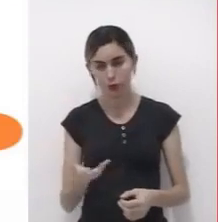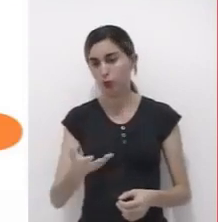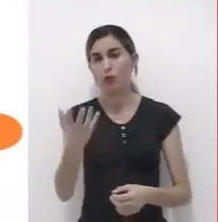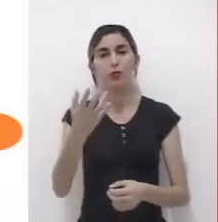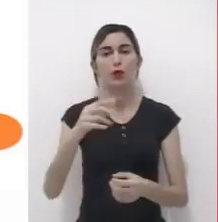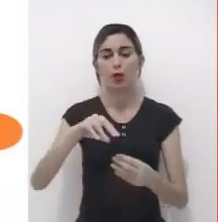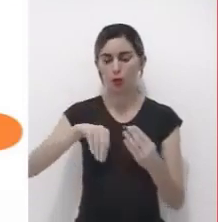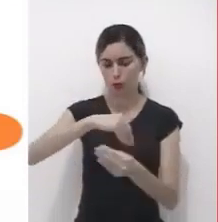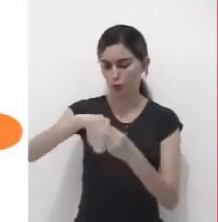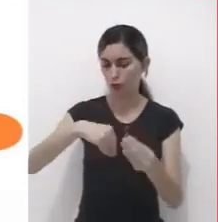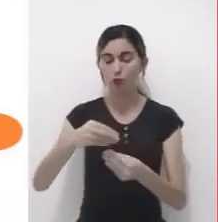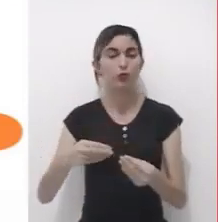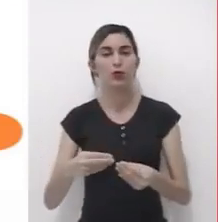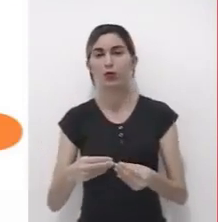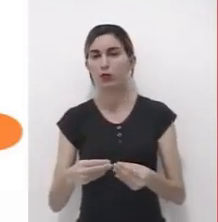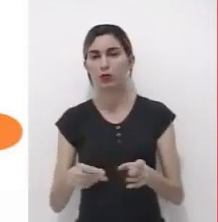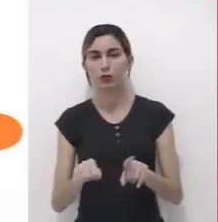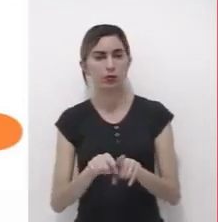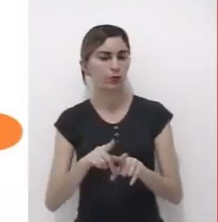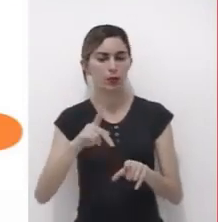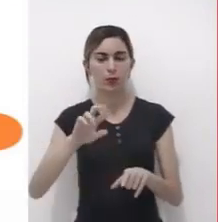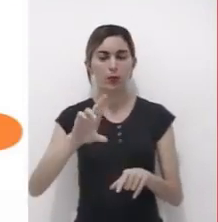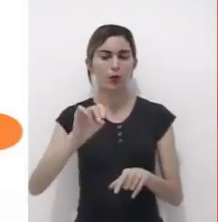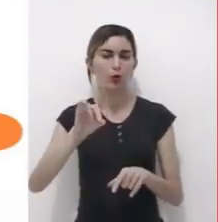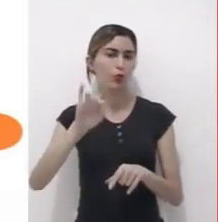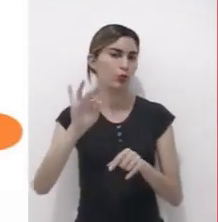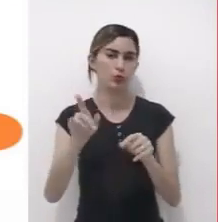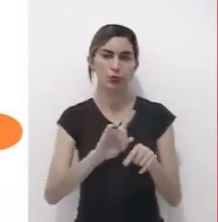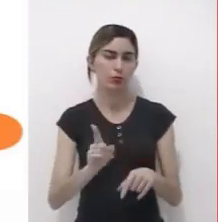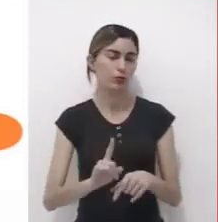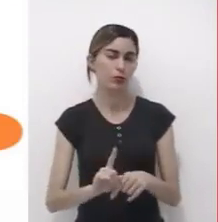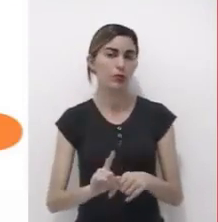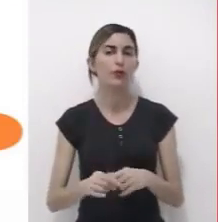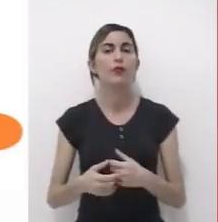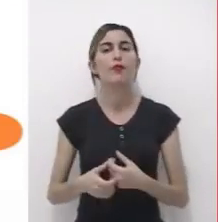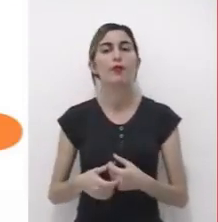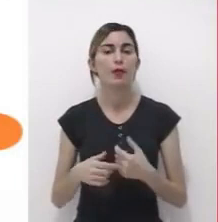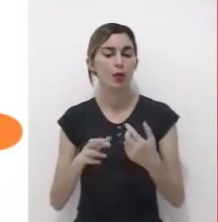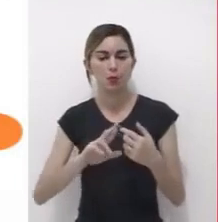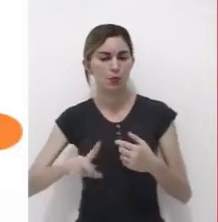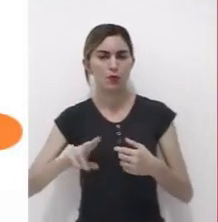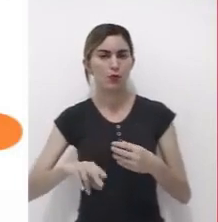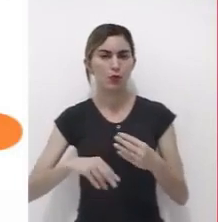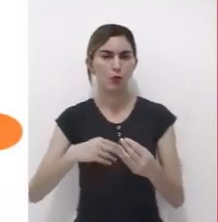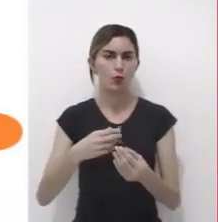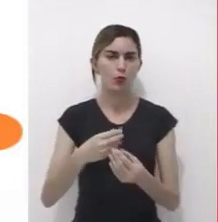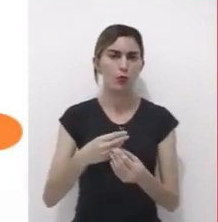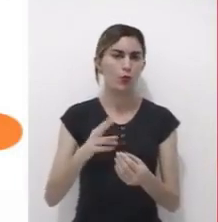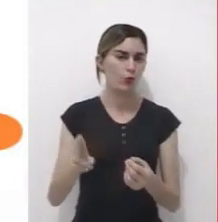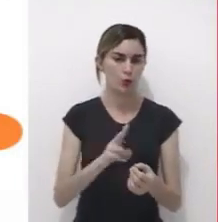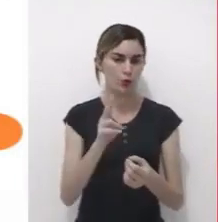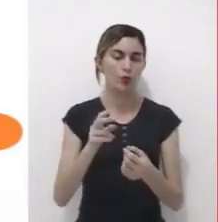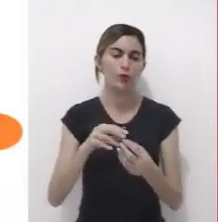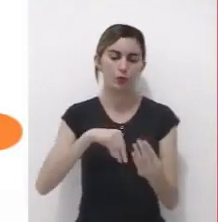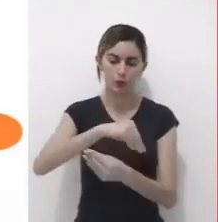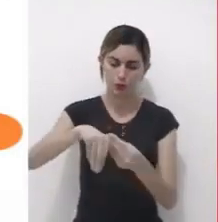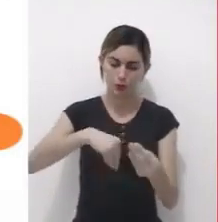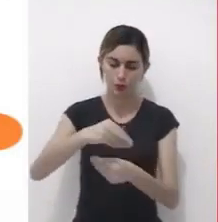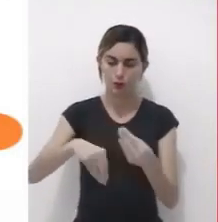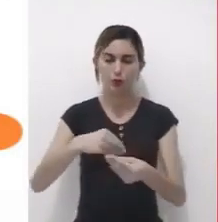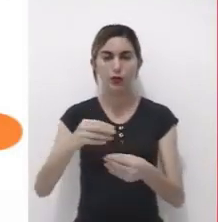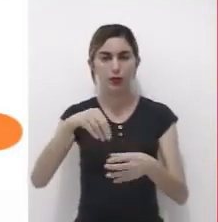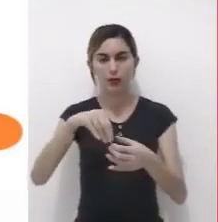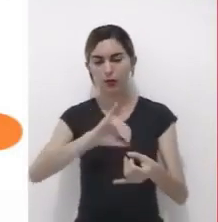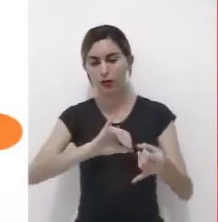Elas não são reagentes e nem produtos da reação. não vão ser consumidos durante a reação